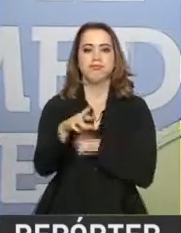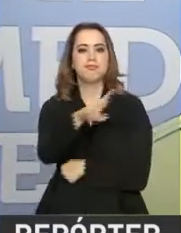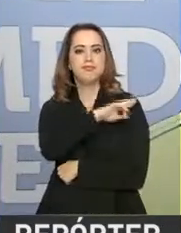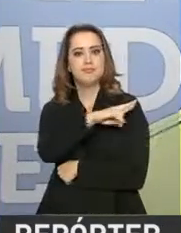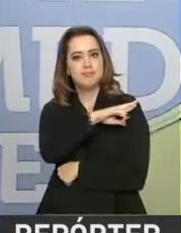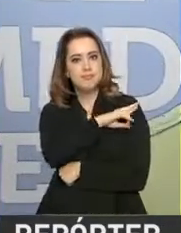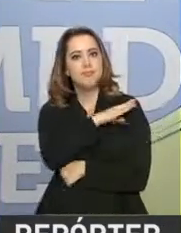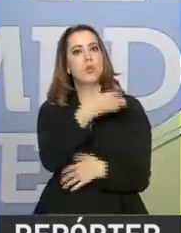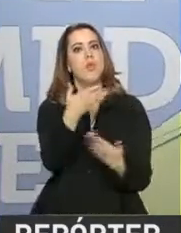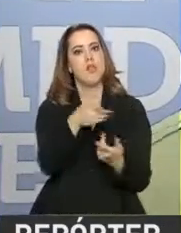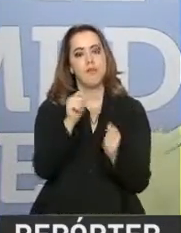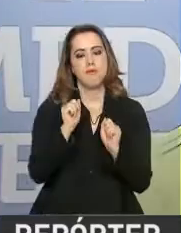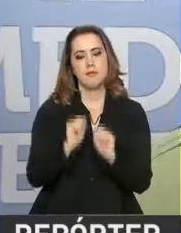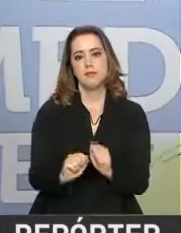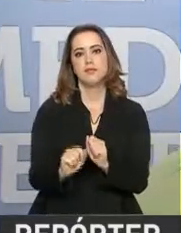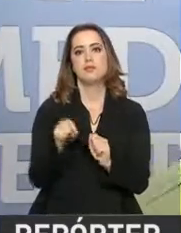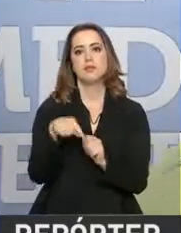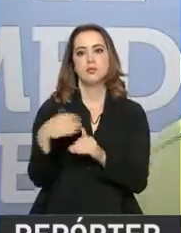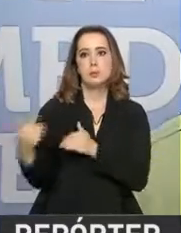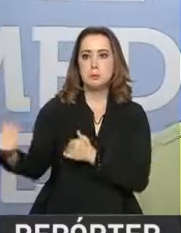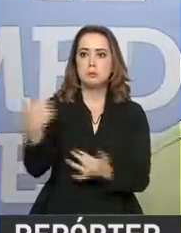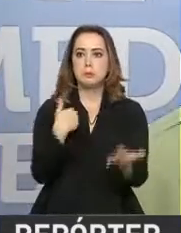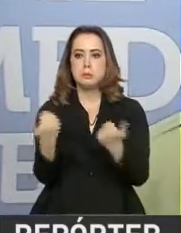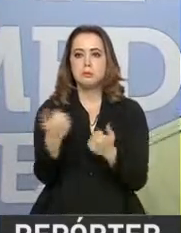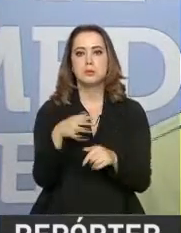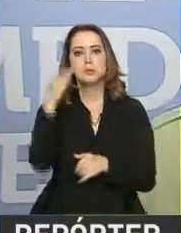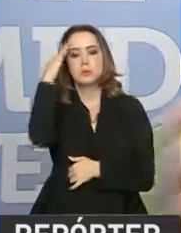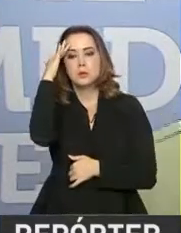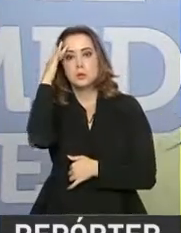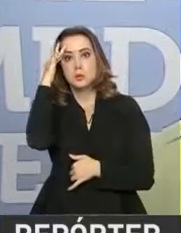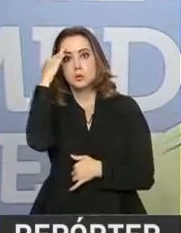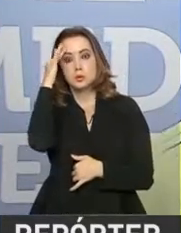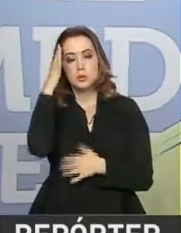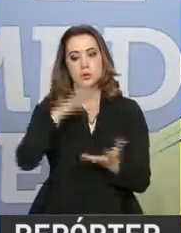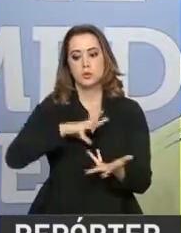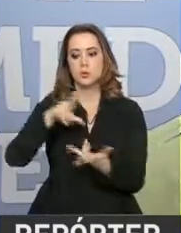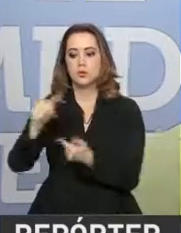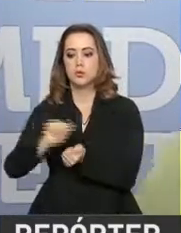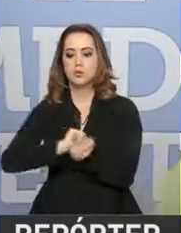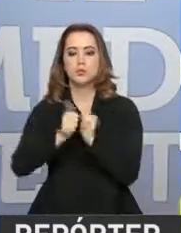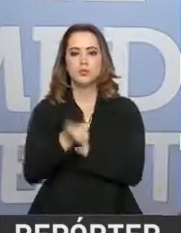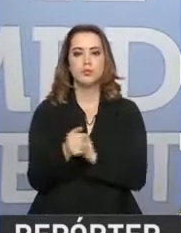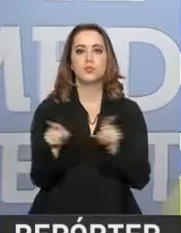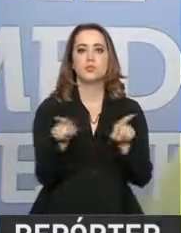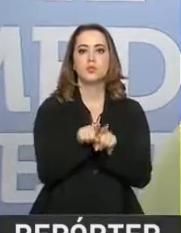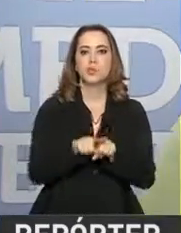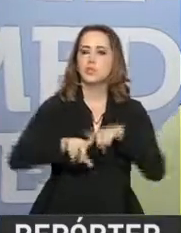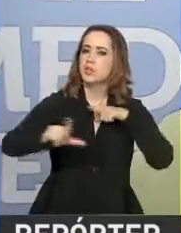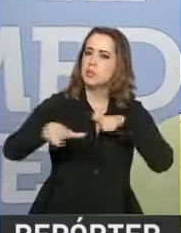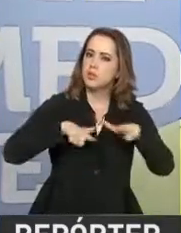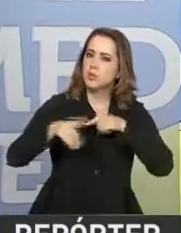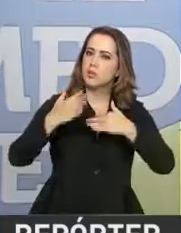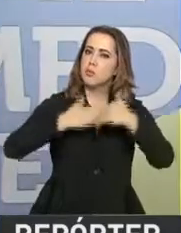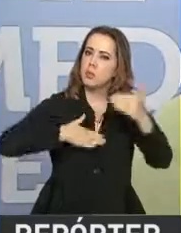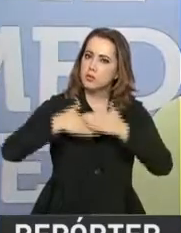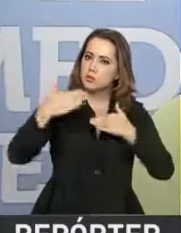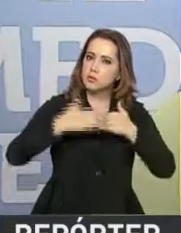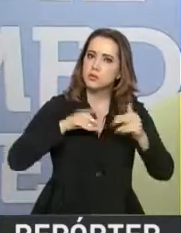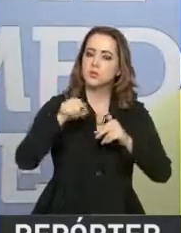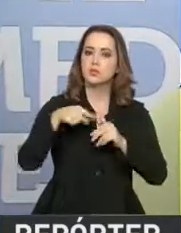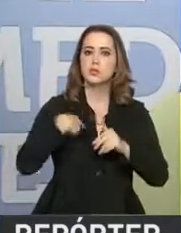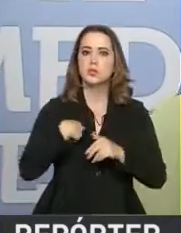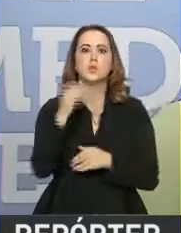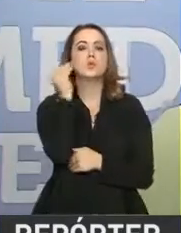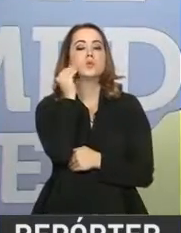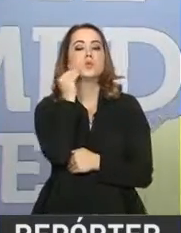responsabilidade de lidar com o público e entender tudo isso, entender os mundos esportivos. E profissionalmente, futuramente, com a experiência que eu